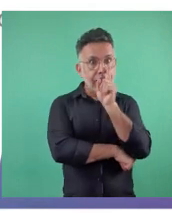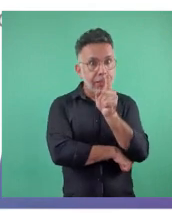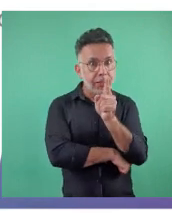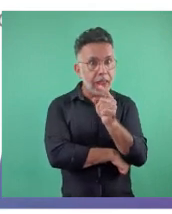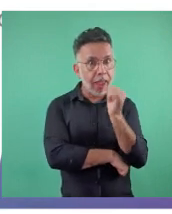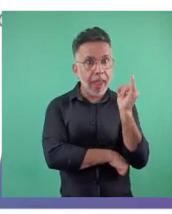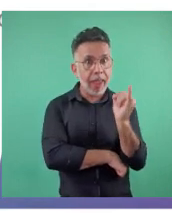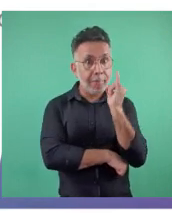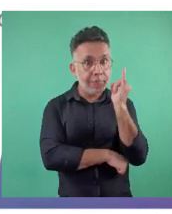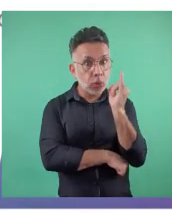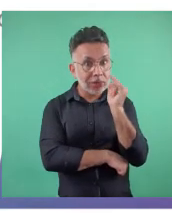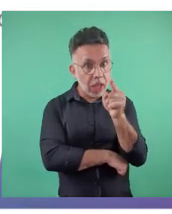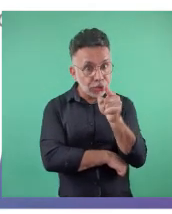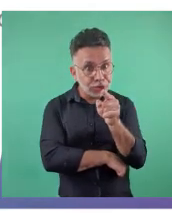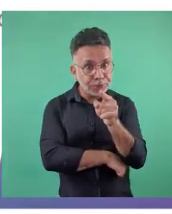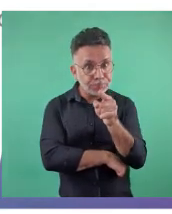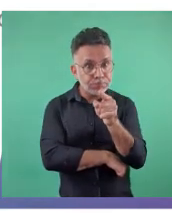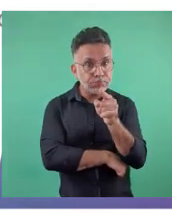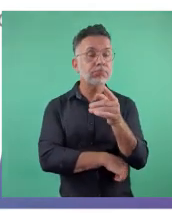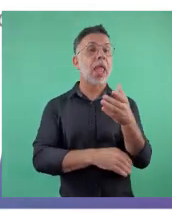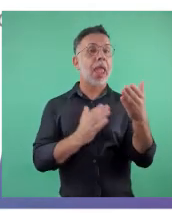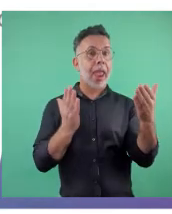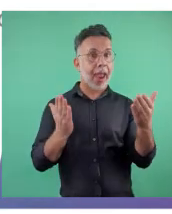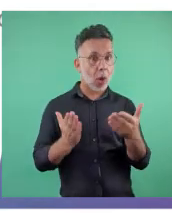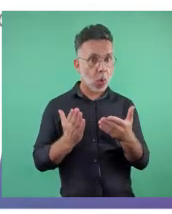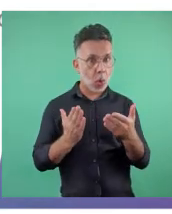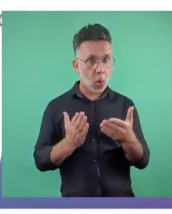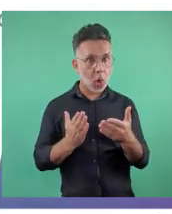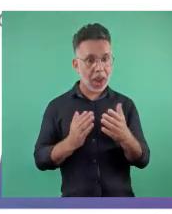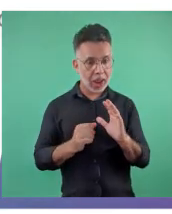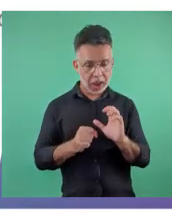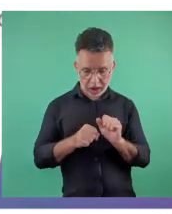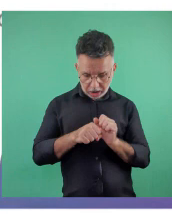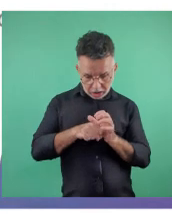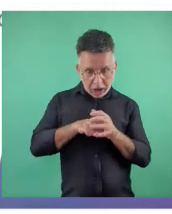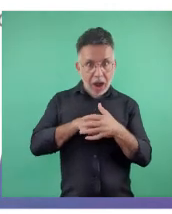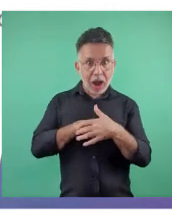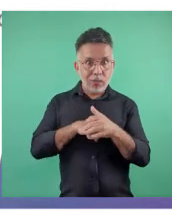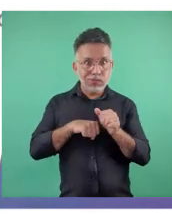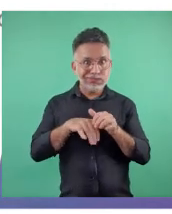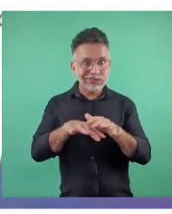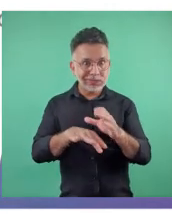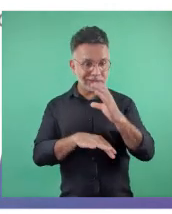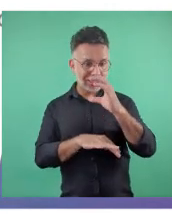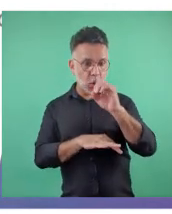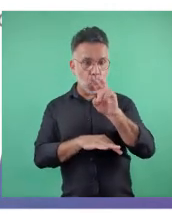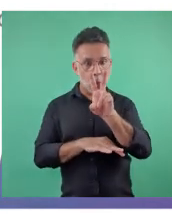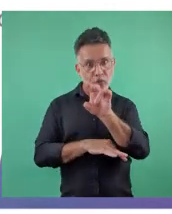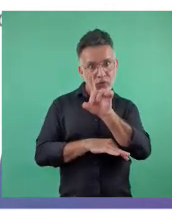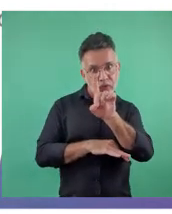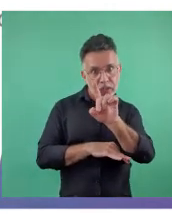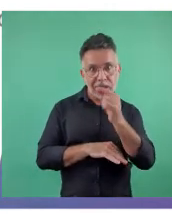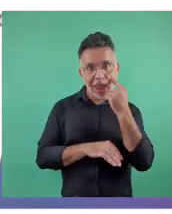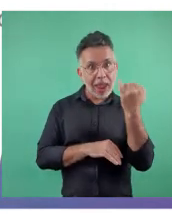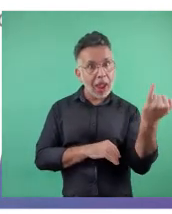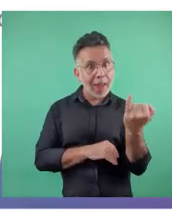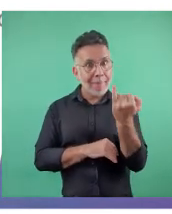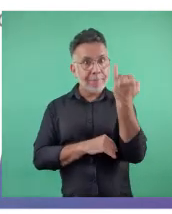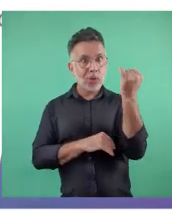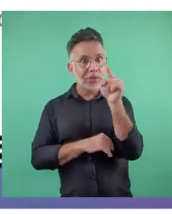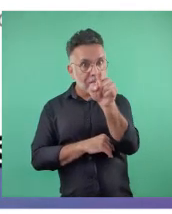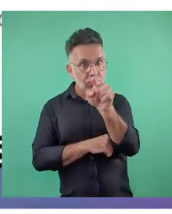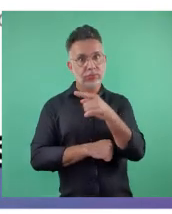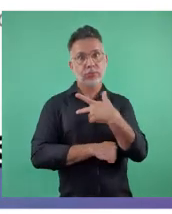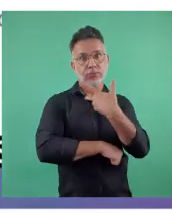extremamente importante. Agora, em época de pandemia da Covid, o quanto é importante a gente se